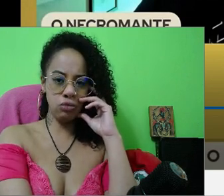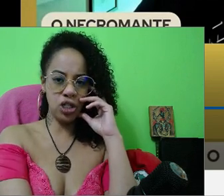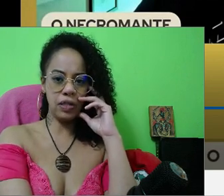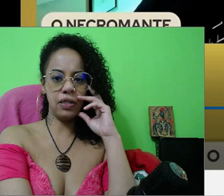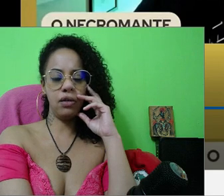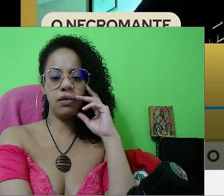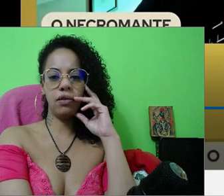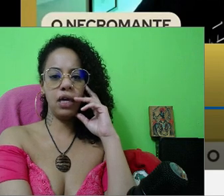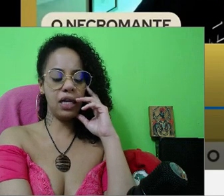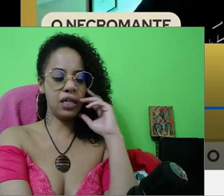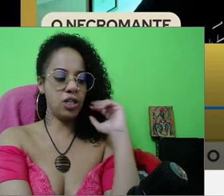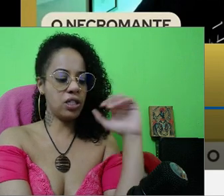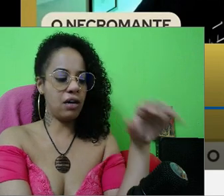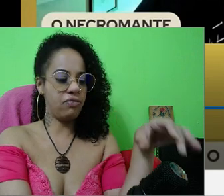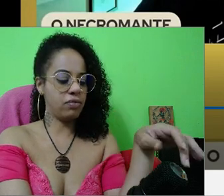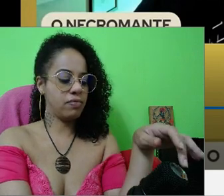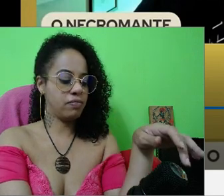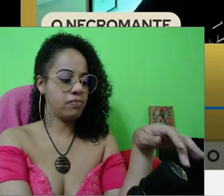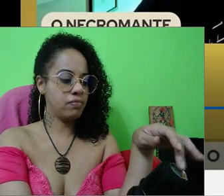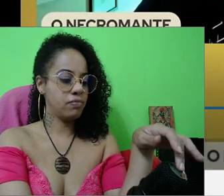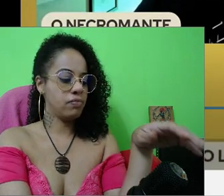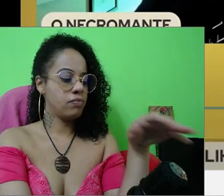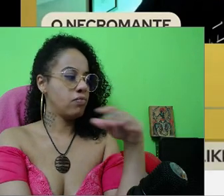justificar do que eu não disse inacreditável